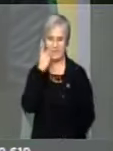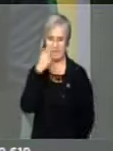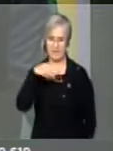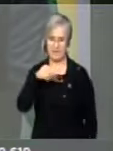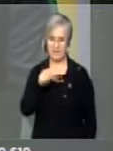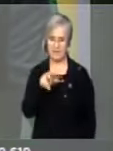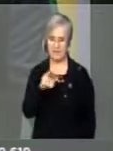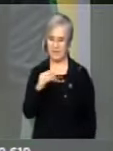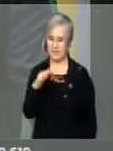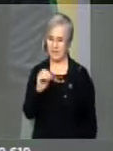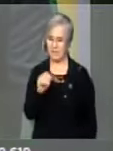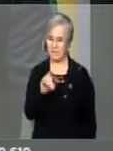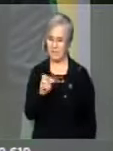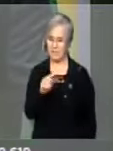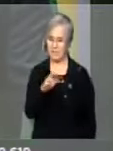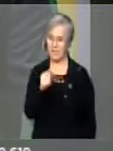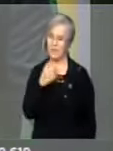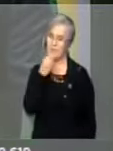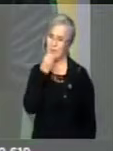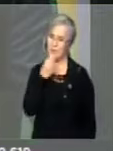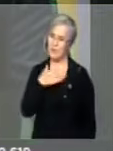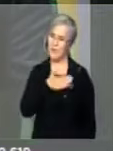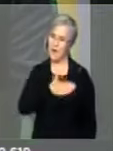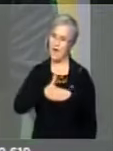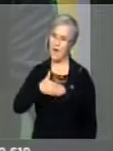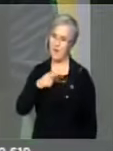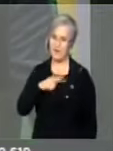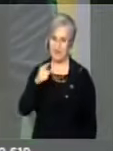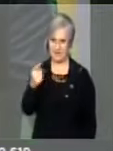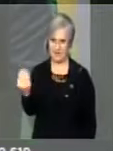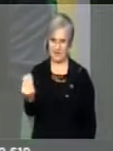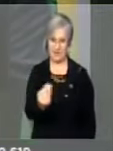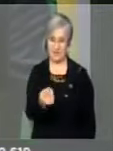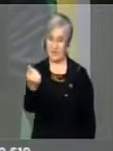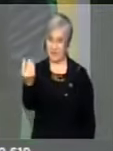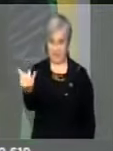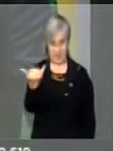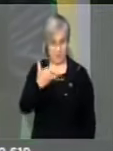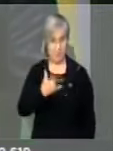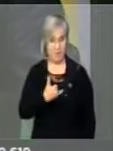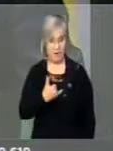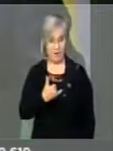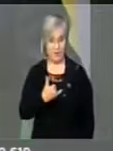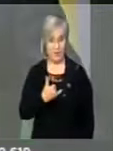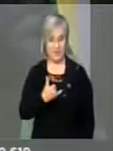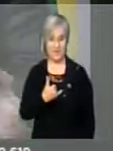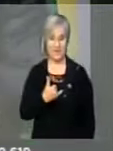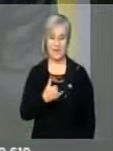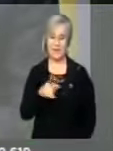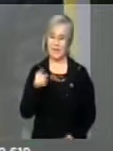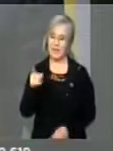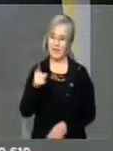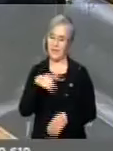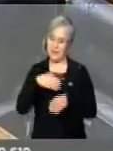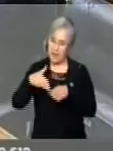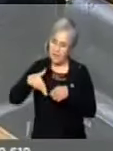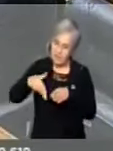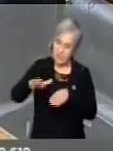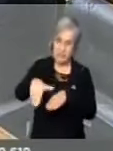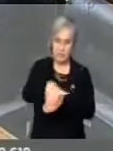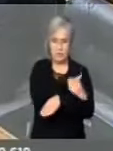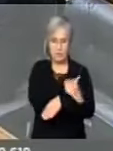Bem-vindo, meu querido, uma alegria muito grande ter o senhor aqui. Ele me testemunhou que ele estava passando pelo